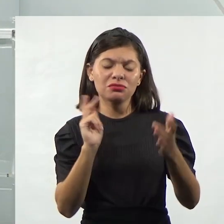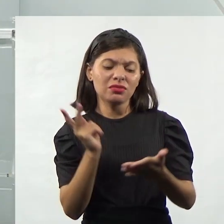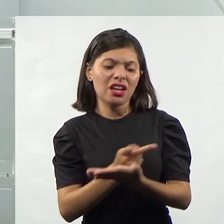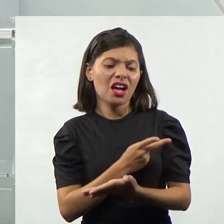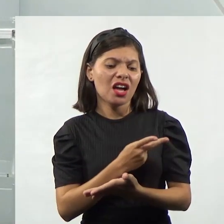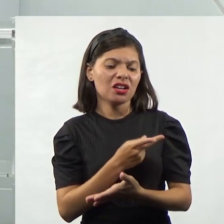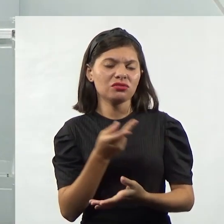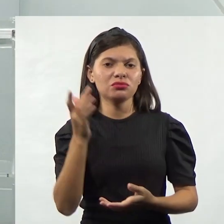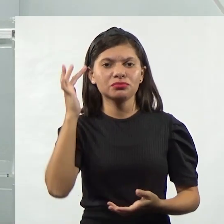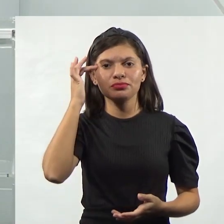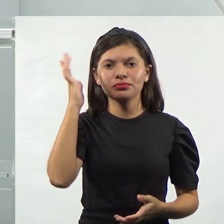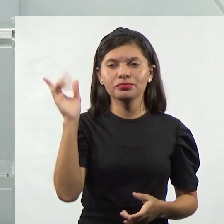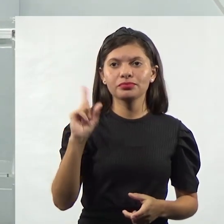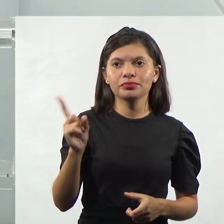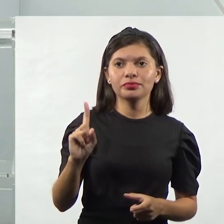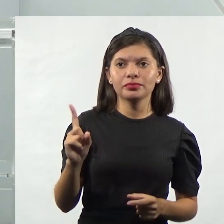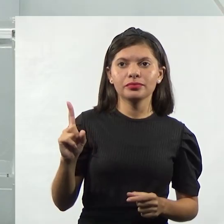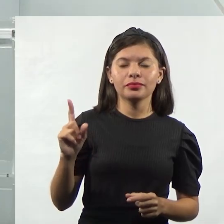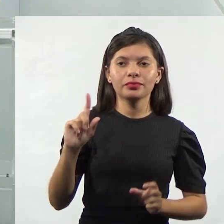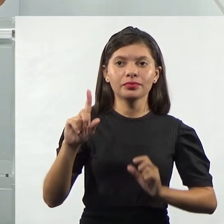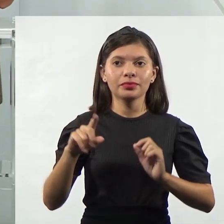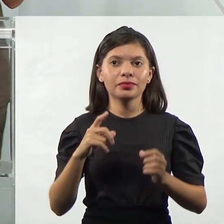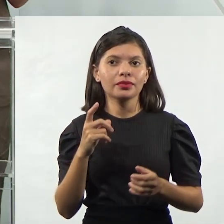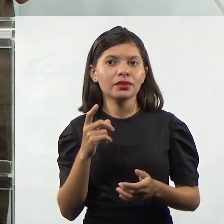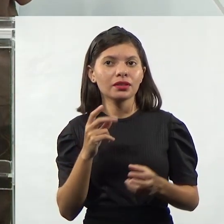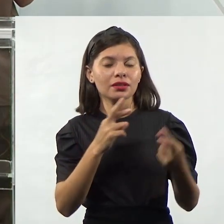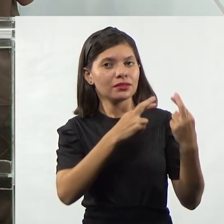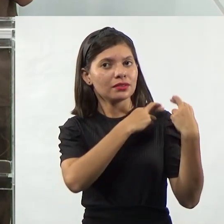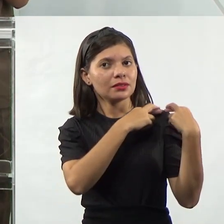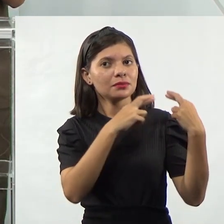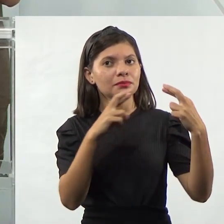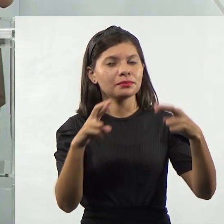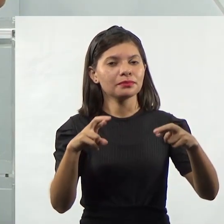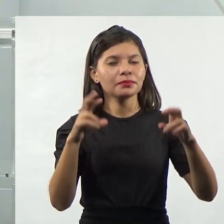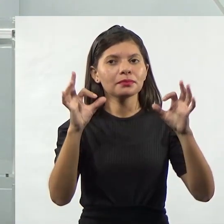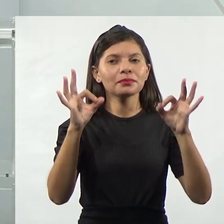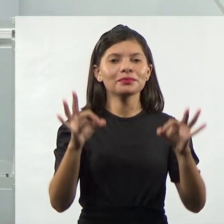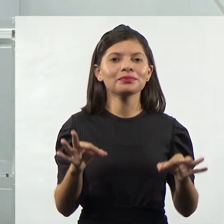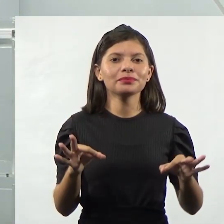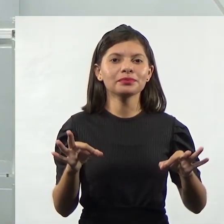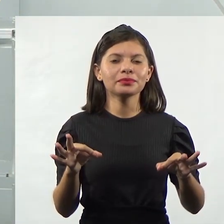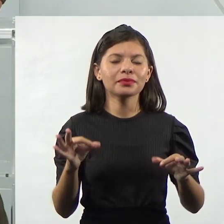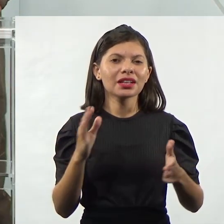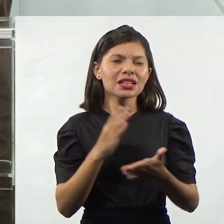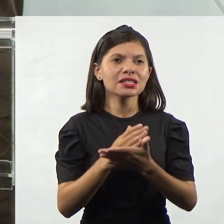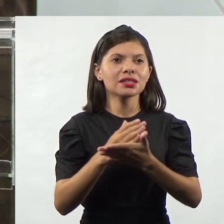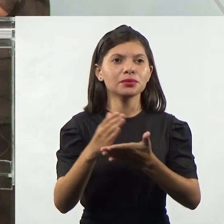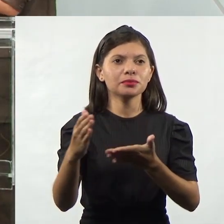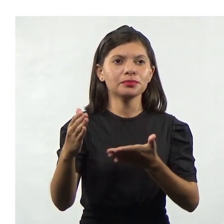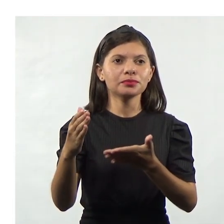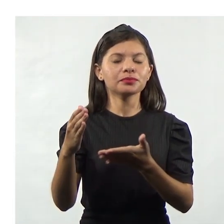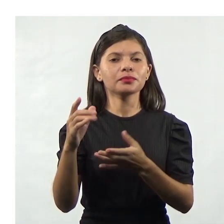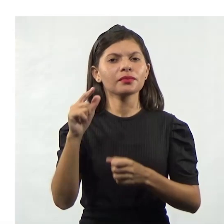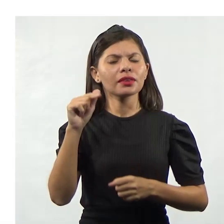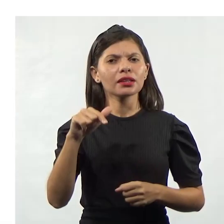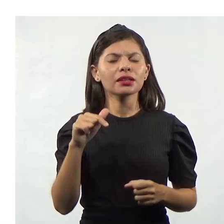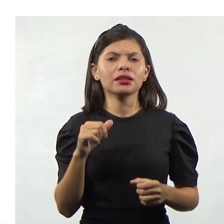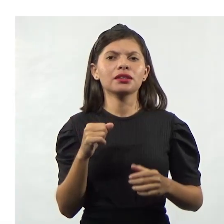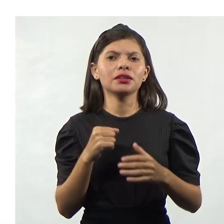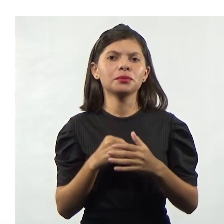ó, tô divergindo aqui, registra na ata para tentar tirar a sua responsabilização. Beleza?